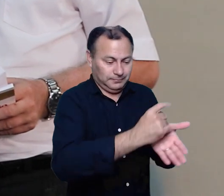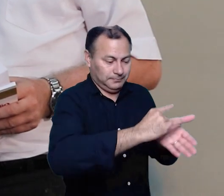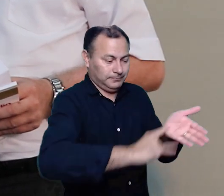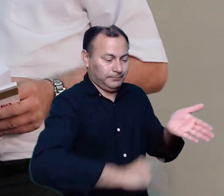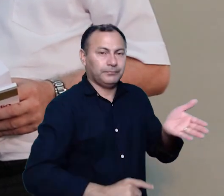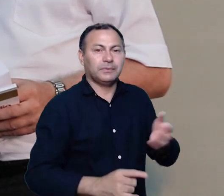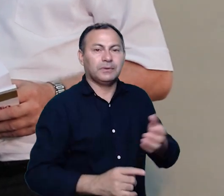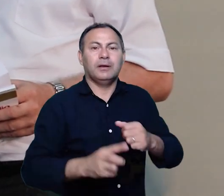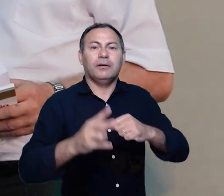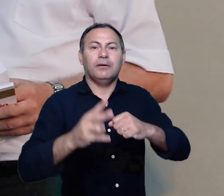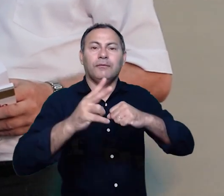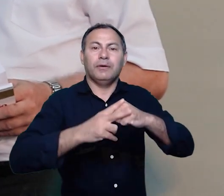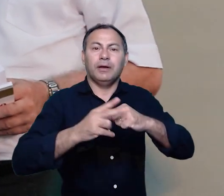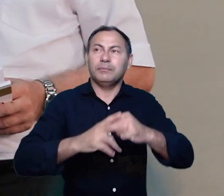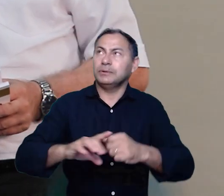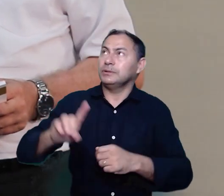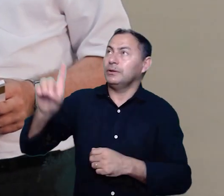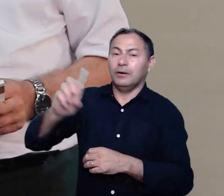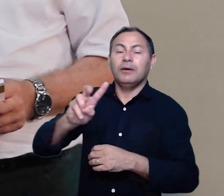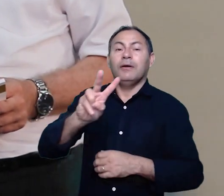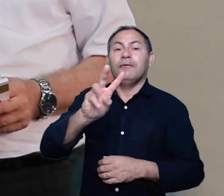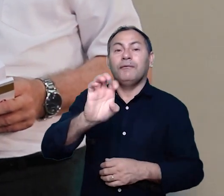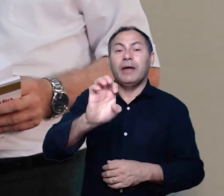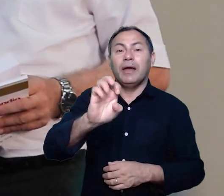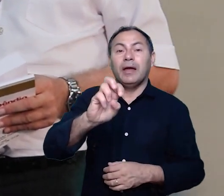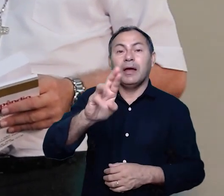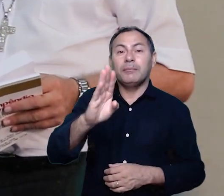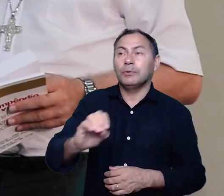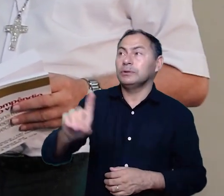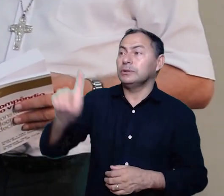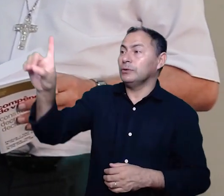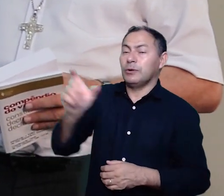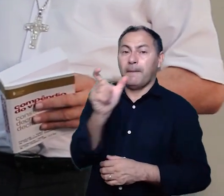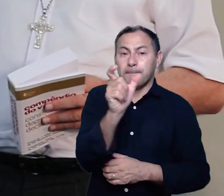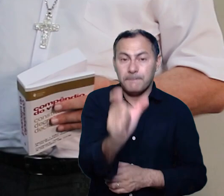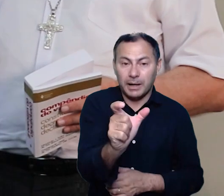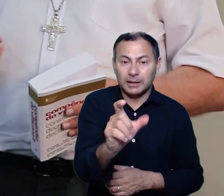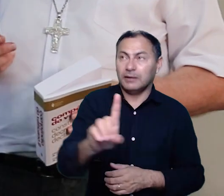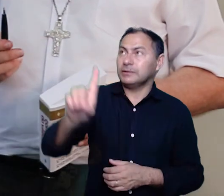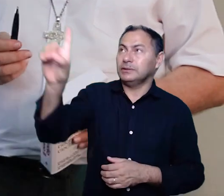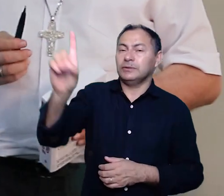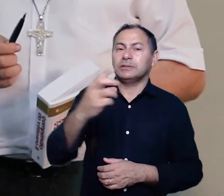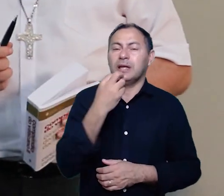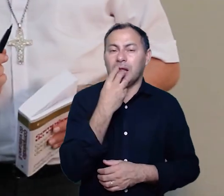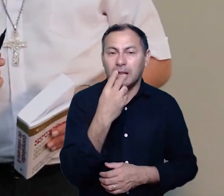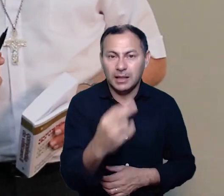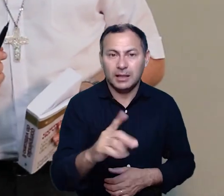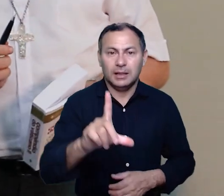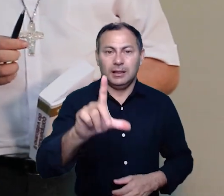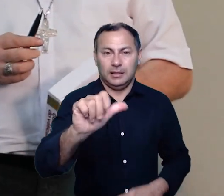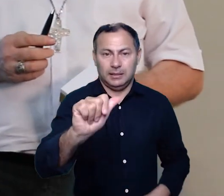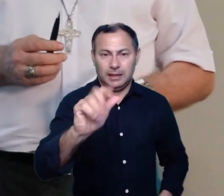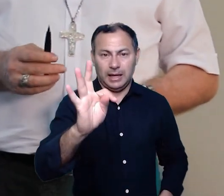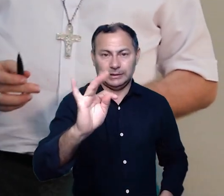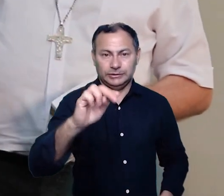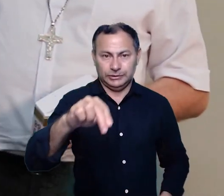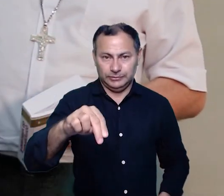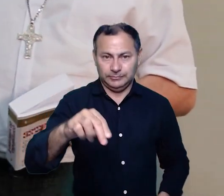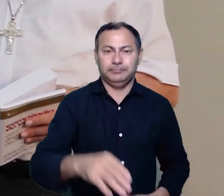É verbo de Deus ou palavra de Deus em latim.